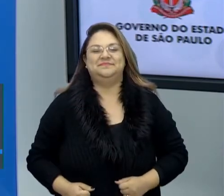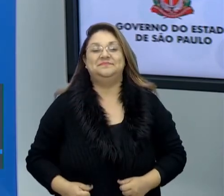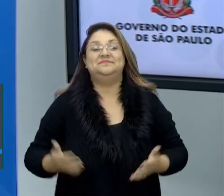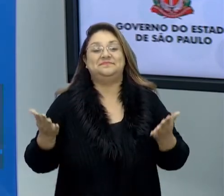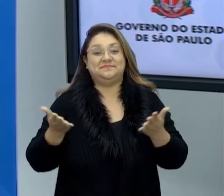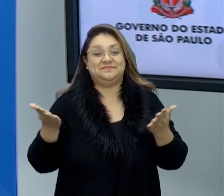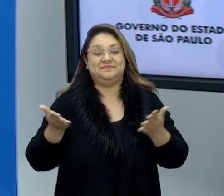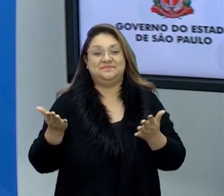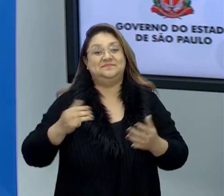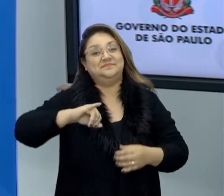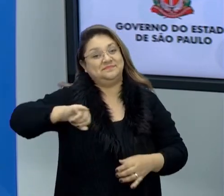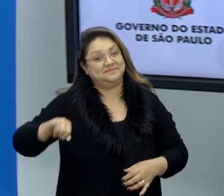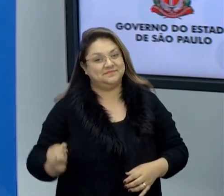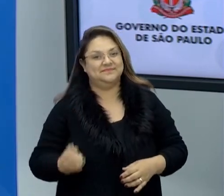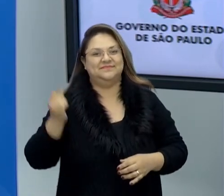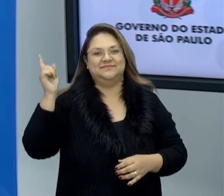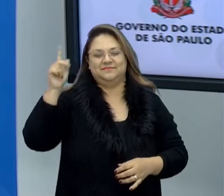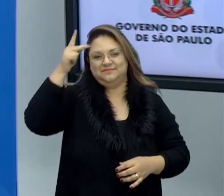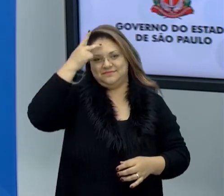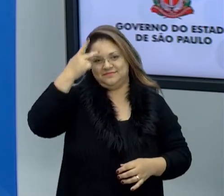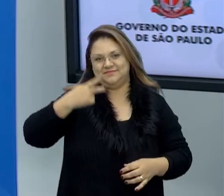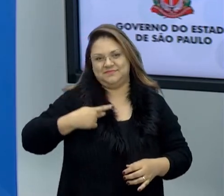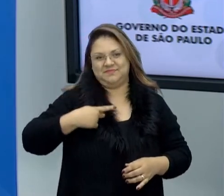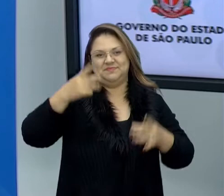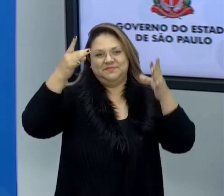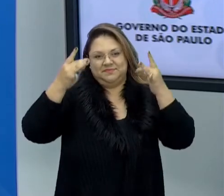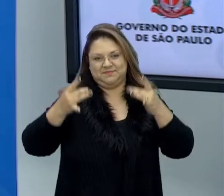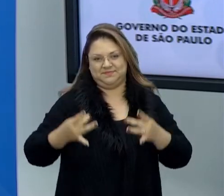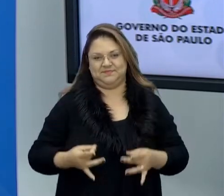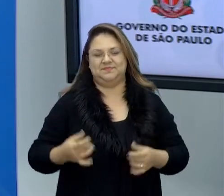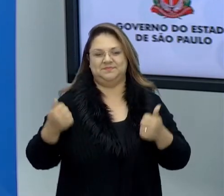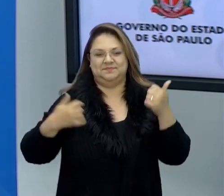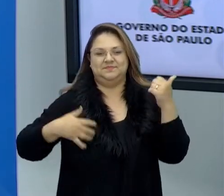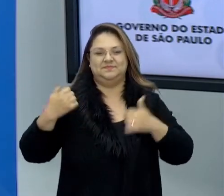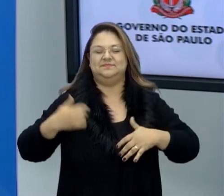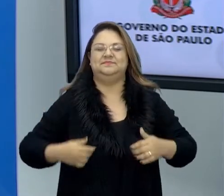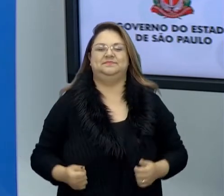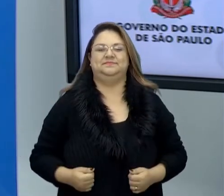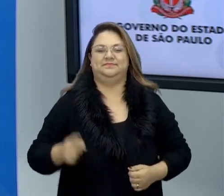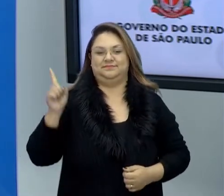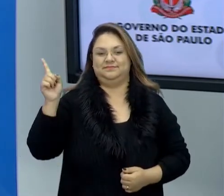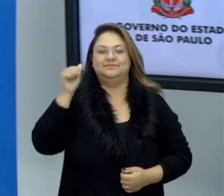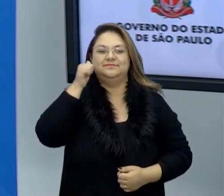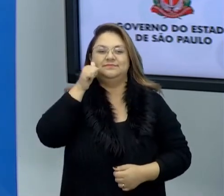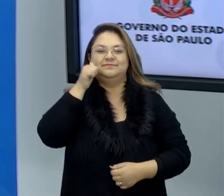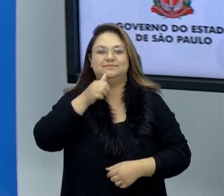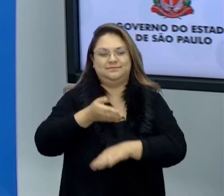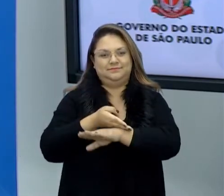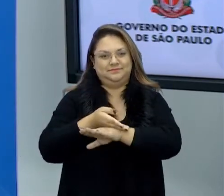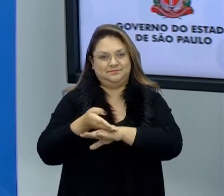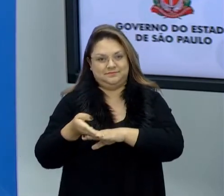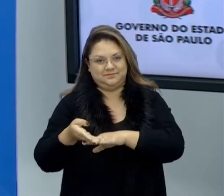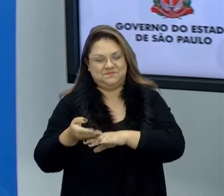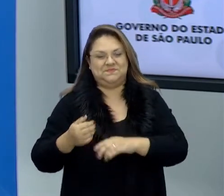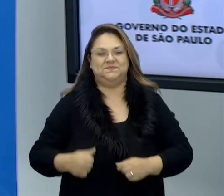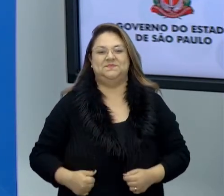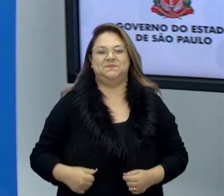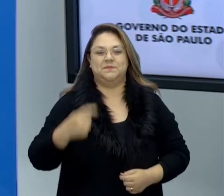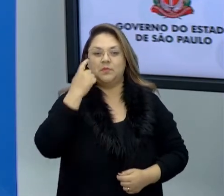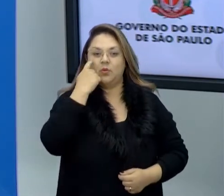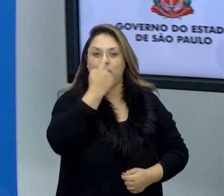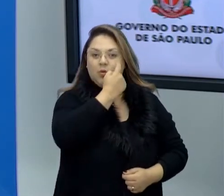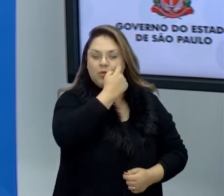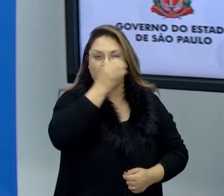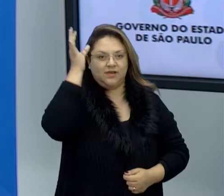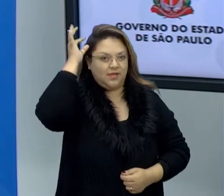deixa, né, para já fazer aqui minha autodescrição, tá? Eu sou uma mulher branca, né, tenho olhos e